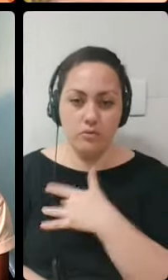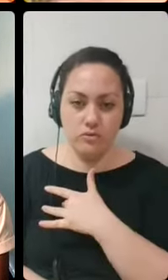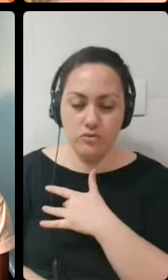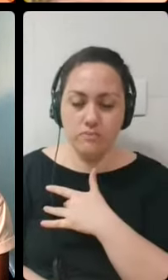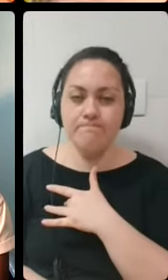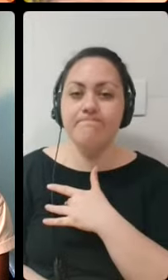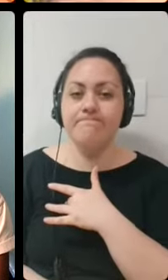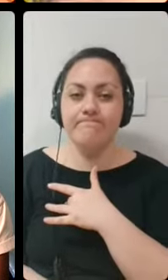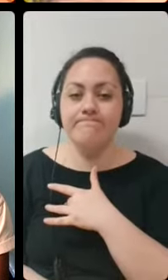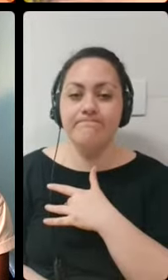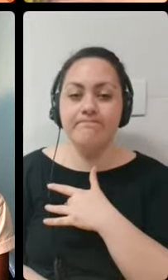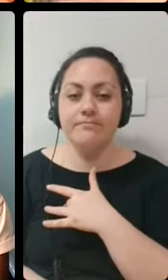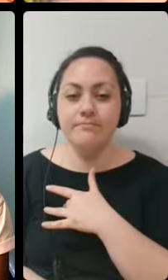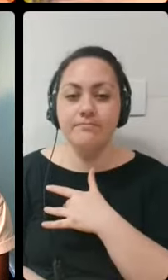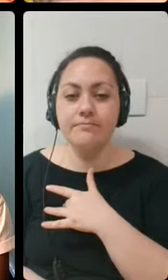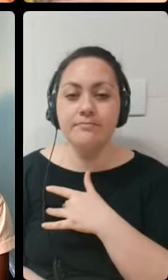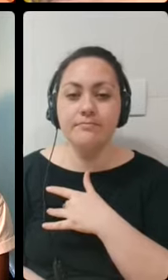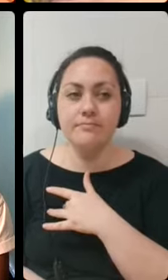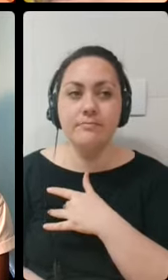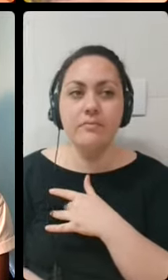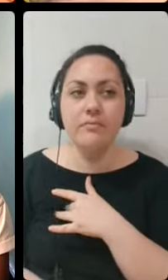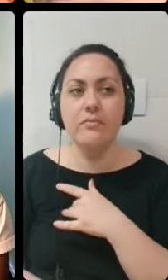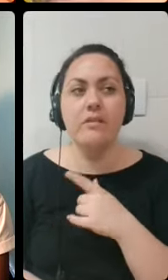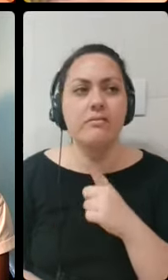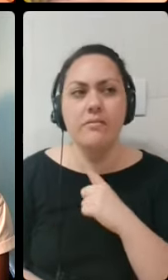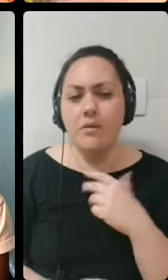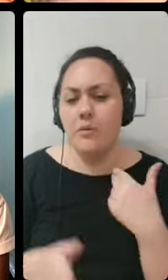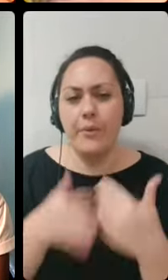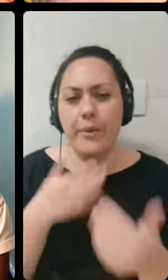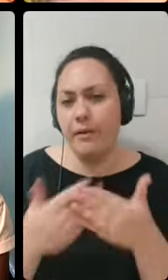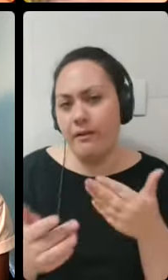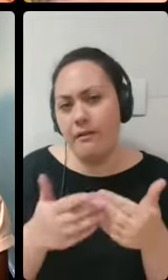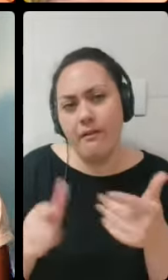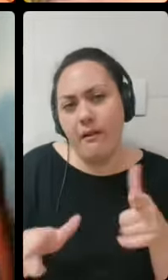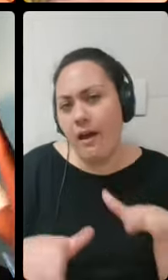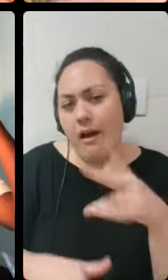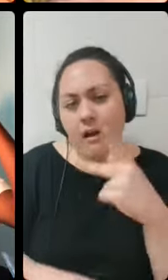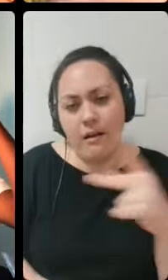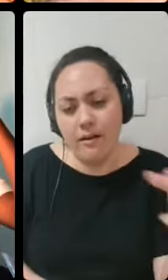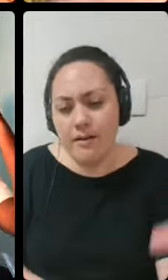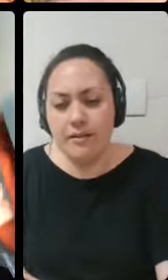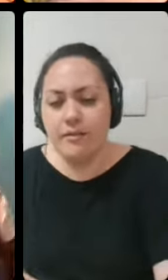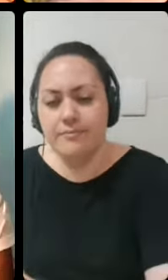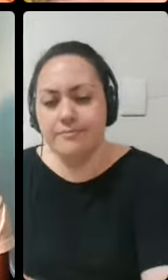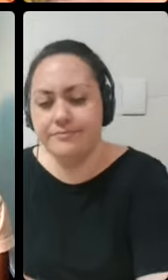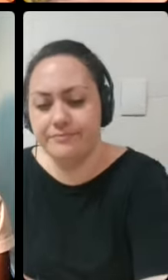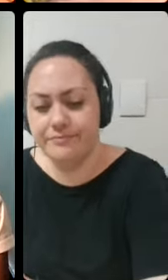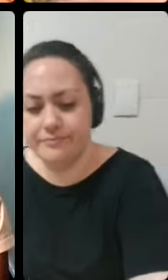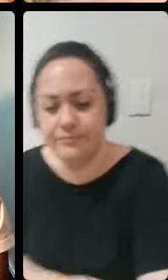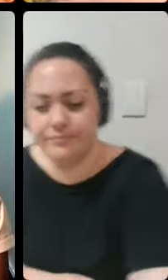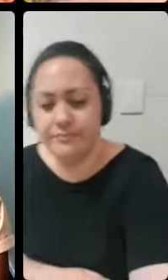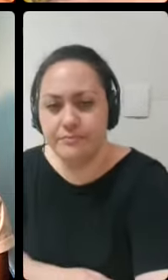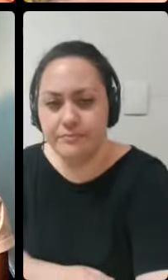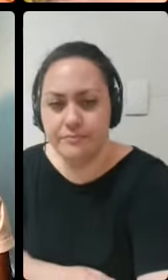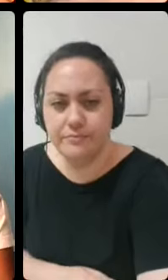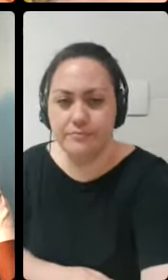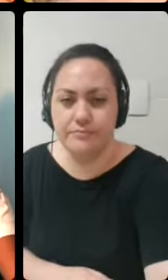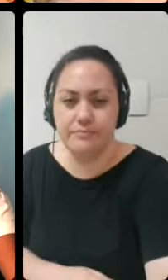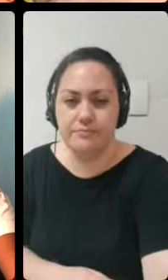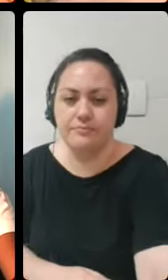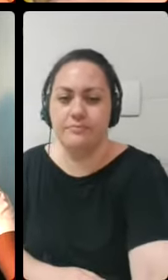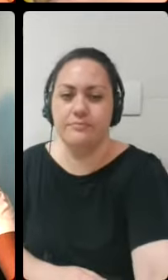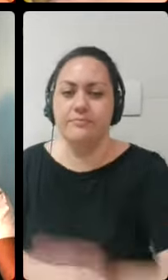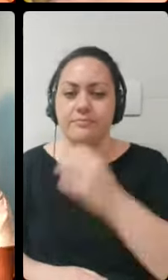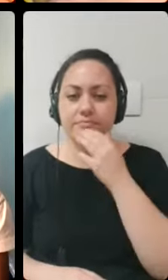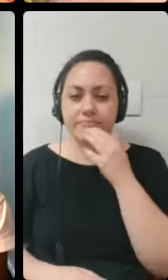escutar, independente da área que vocês estão seguindo, né, independente da profissão que vocês